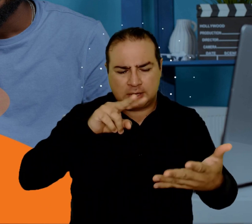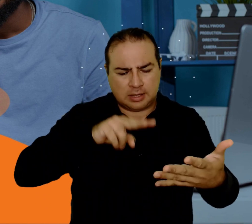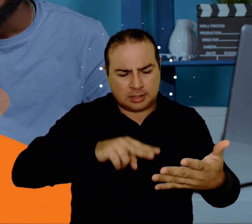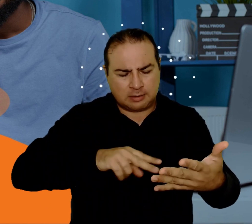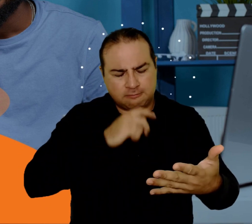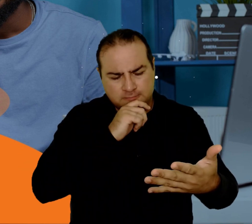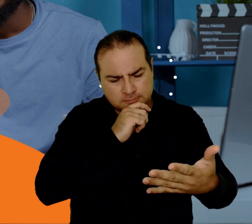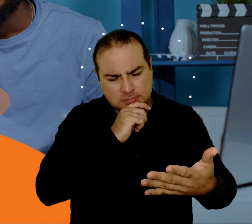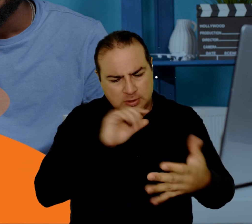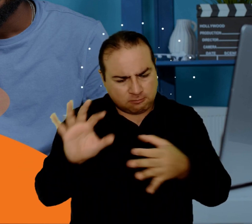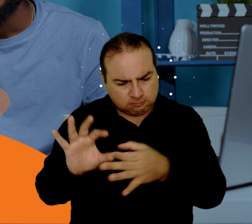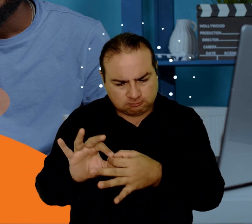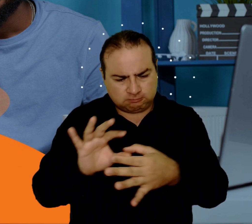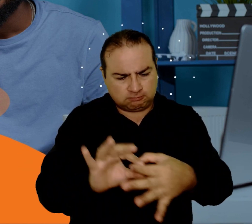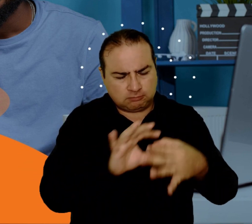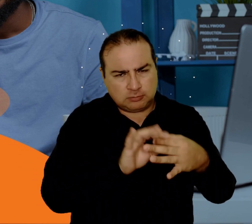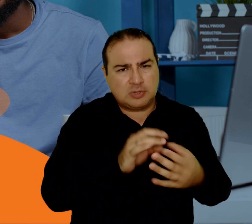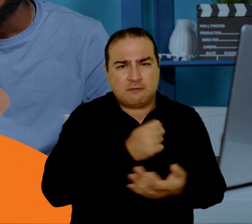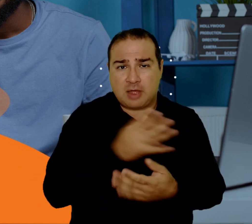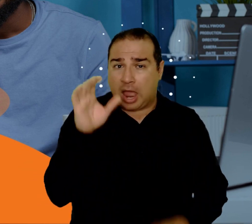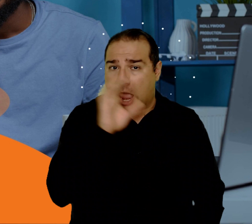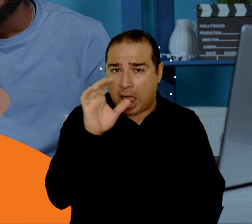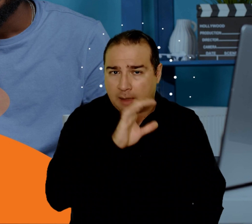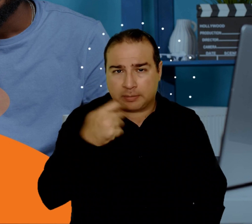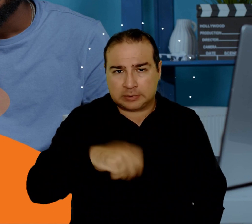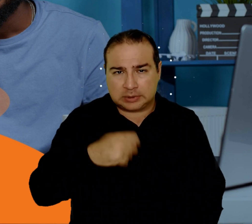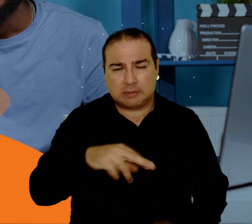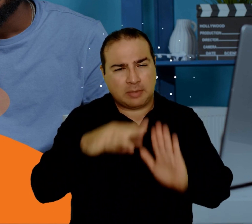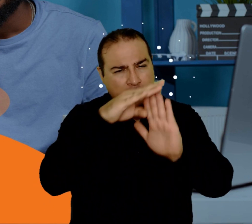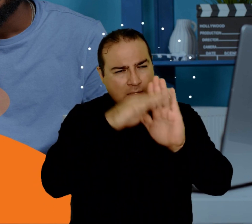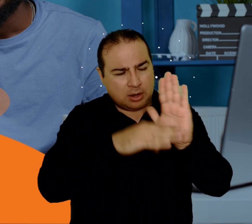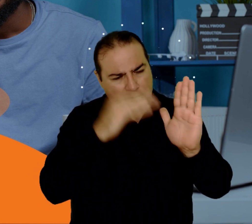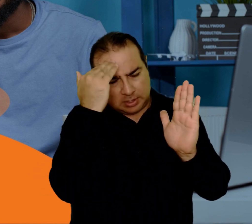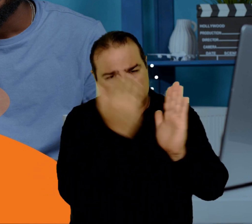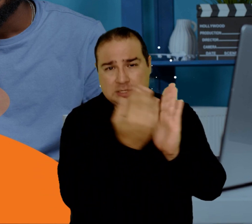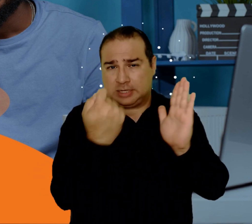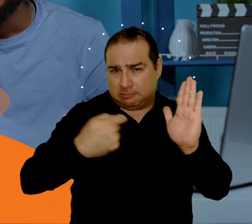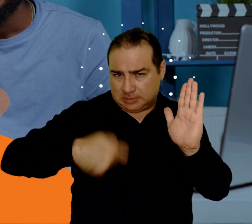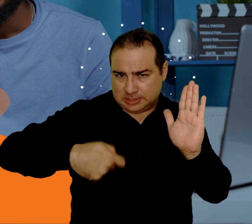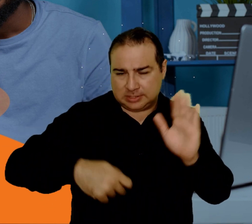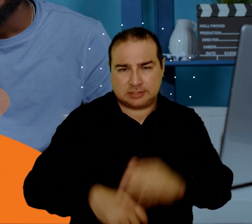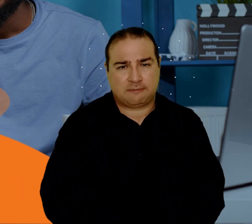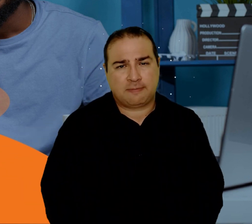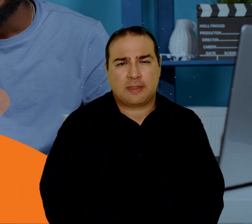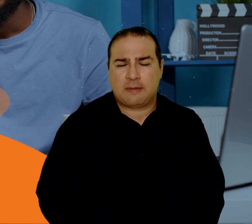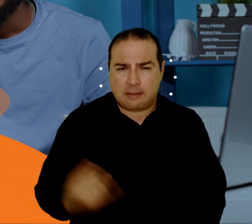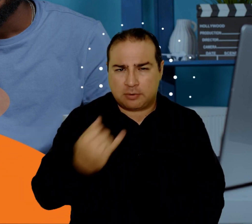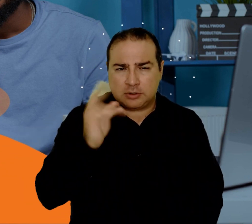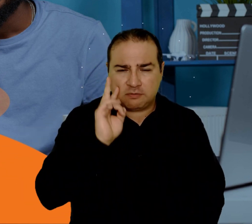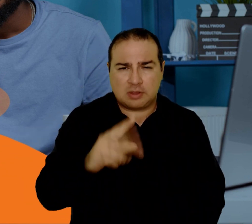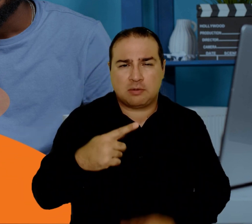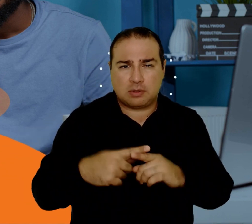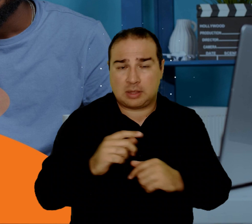com uma combinação de senso de urgência com pragmatismo. E é importante que a gente